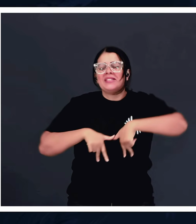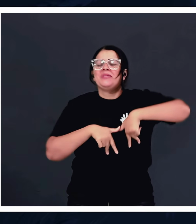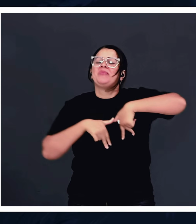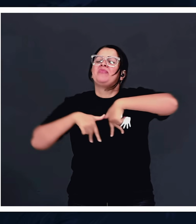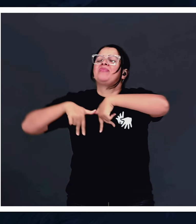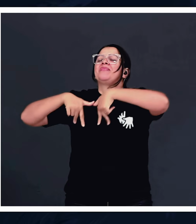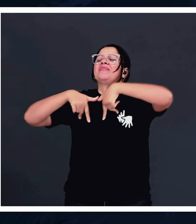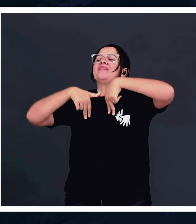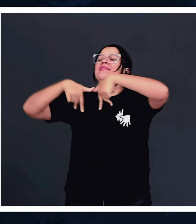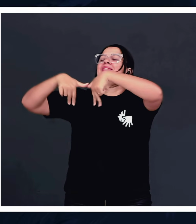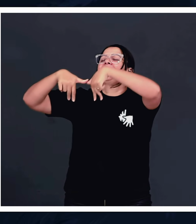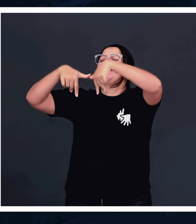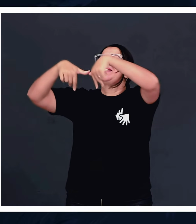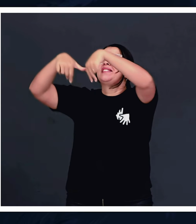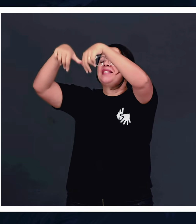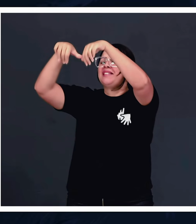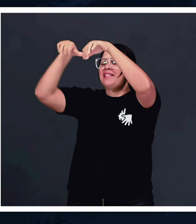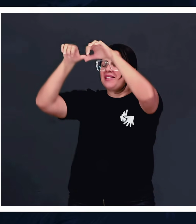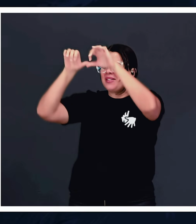voarei,